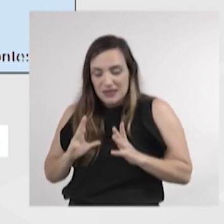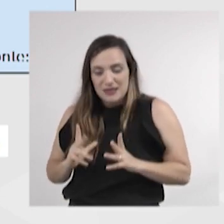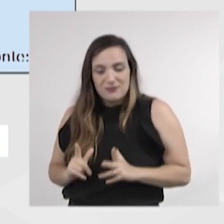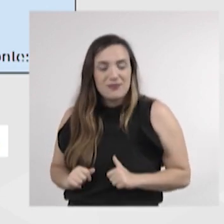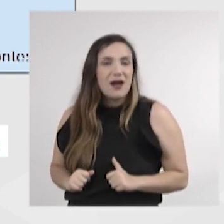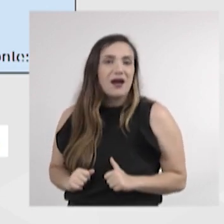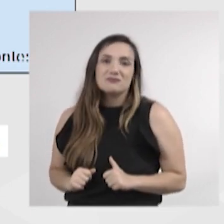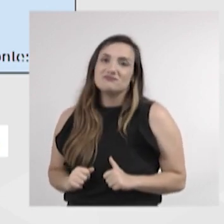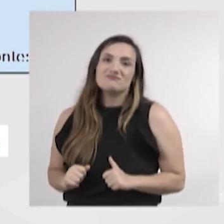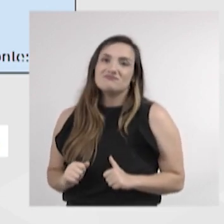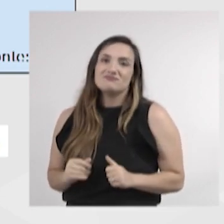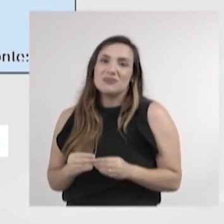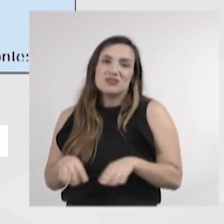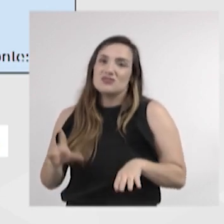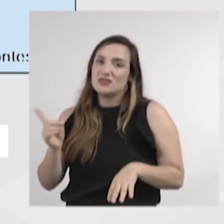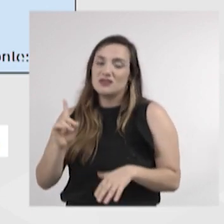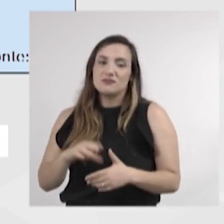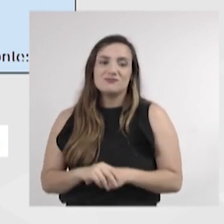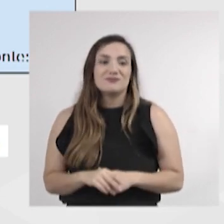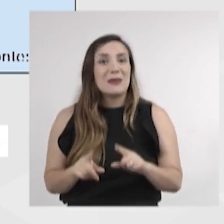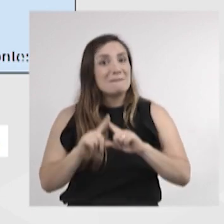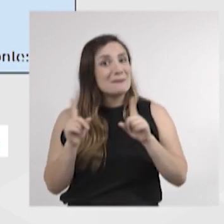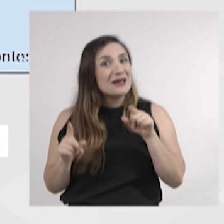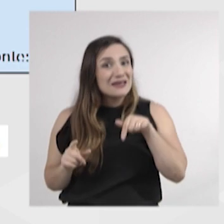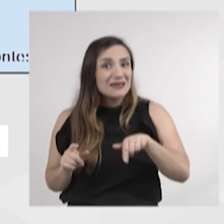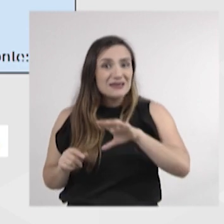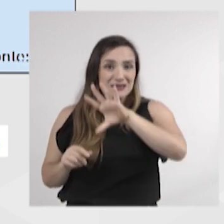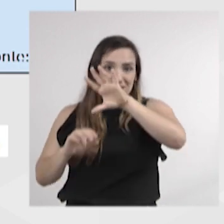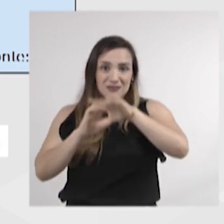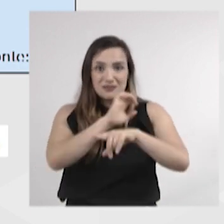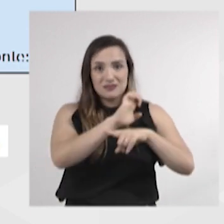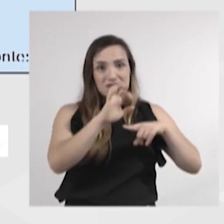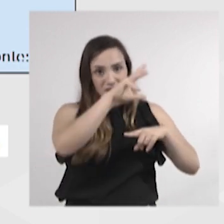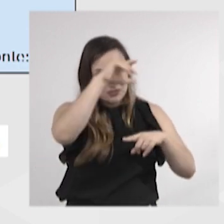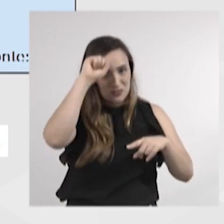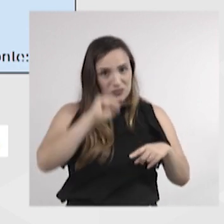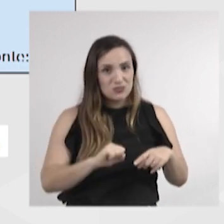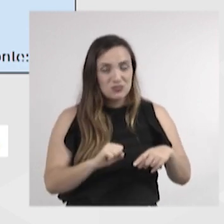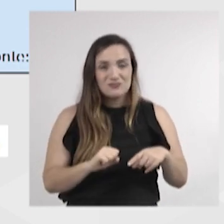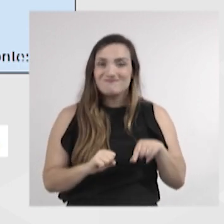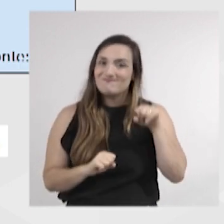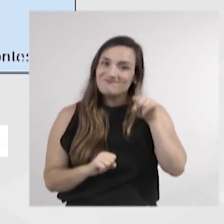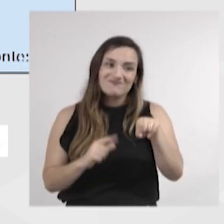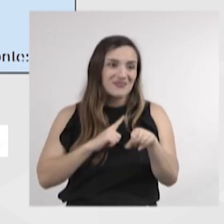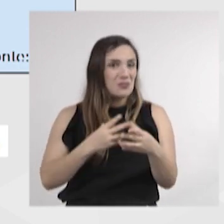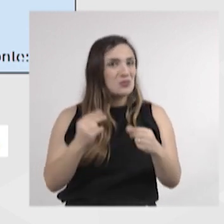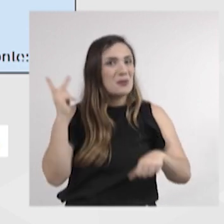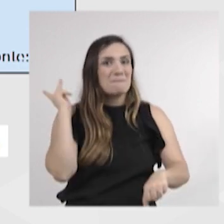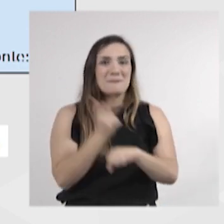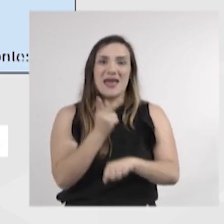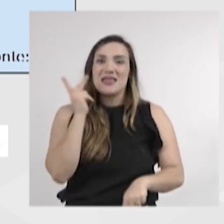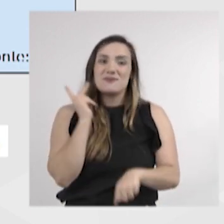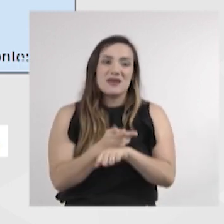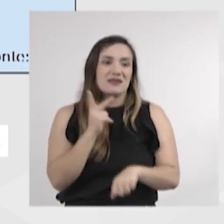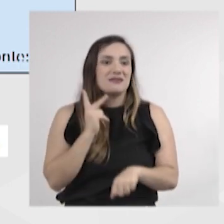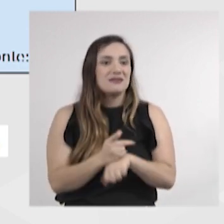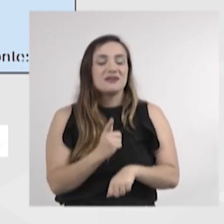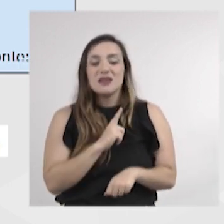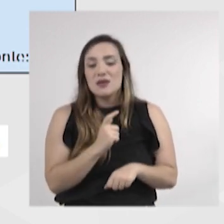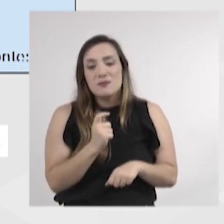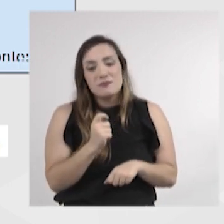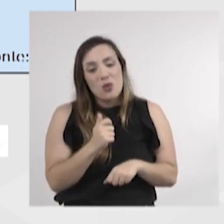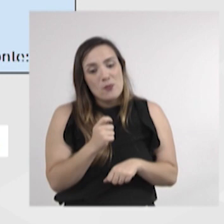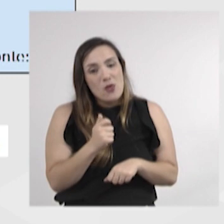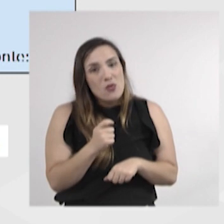útil, assoreamento, não é tão nocivo. Já o lado sul-mato-grossense, mesmo transportando menos sedimento em